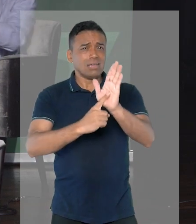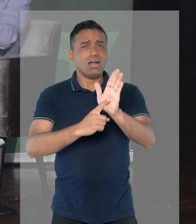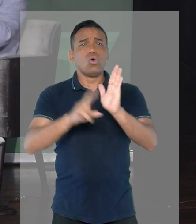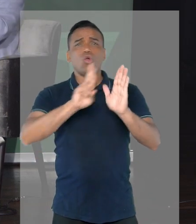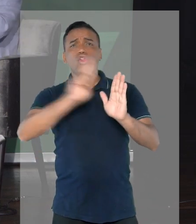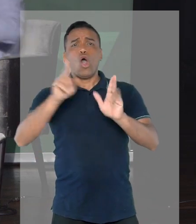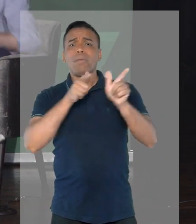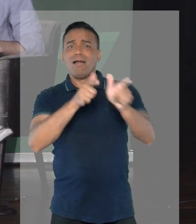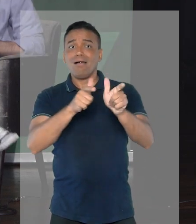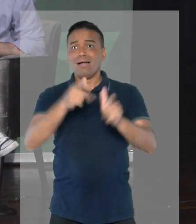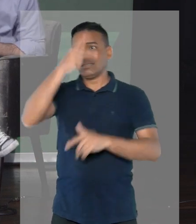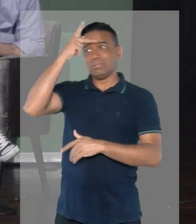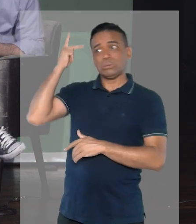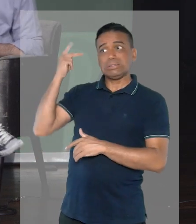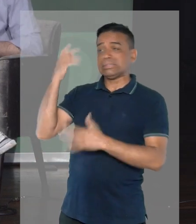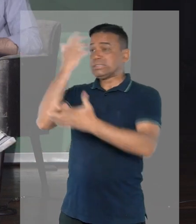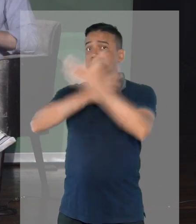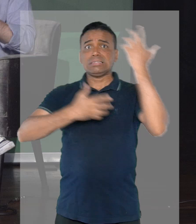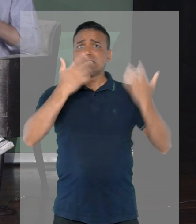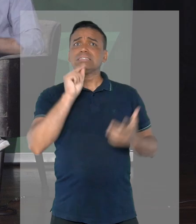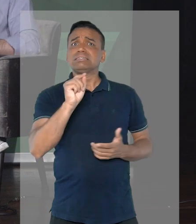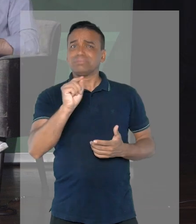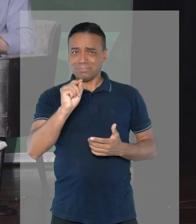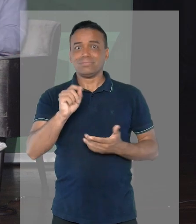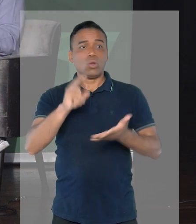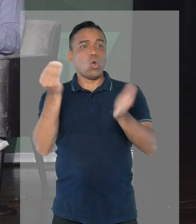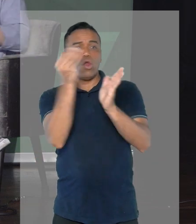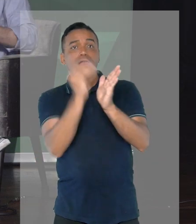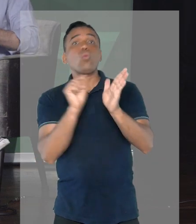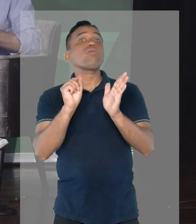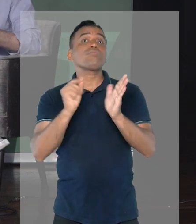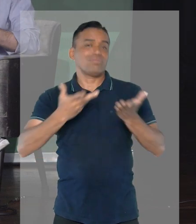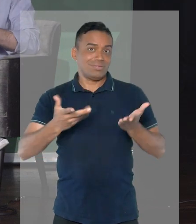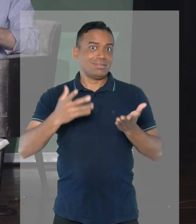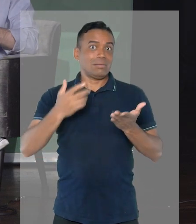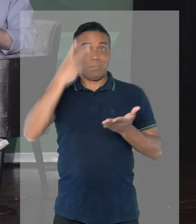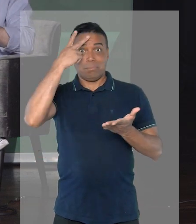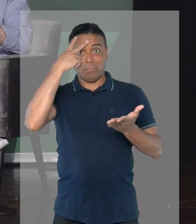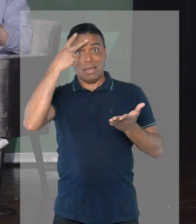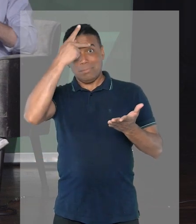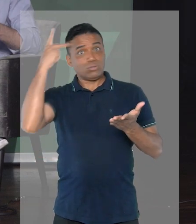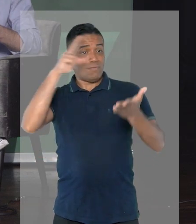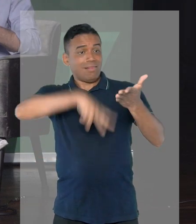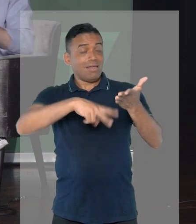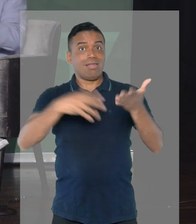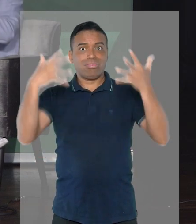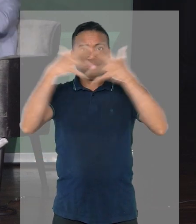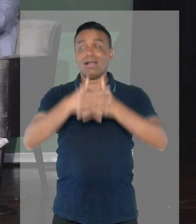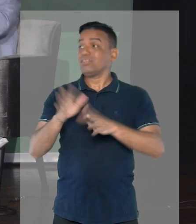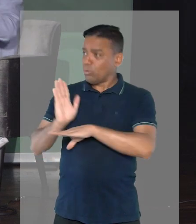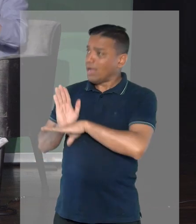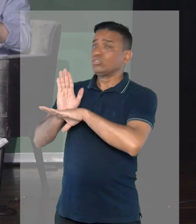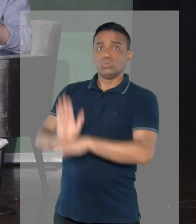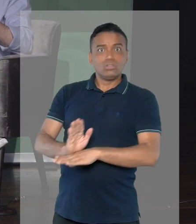apresentação com os nomes todos, né, o leitor ficaria meio perdido ali. Que nomes são esses que ele está colocando aqui? Então, é bem ajuda legal